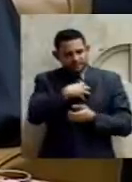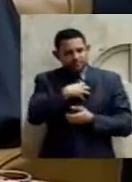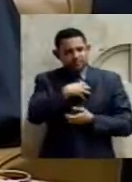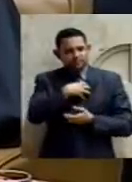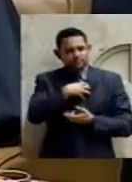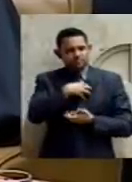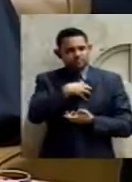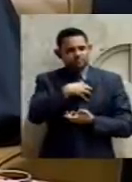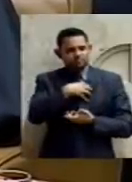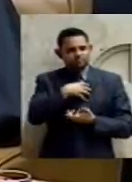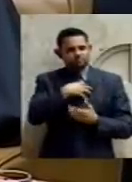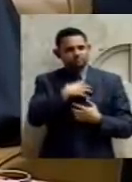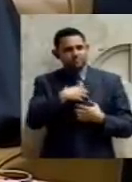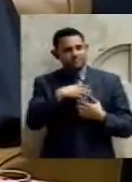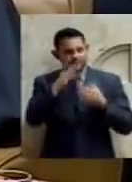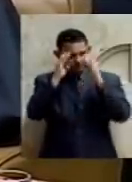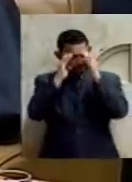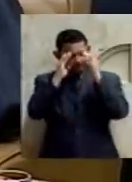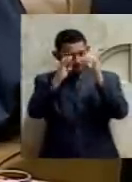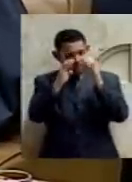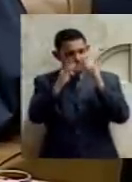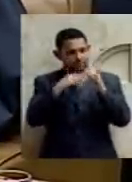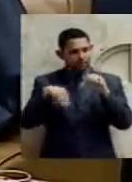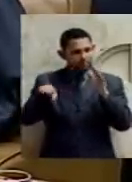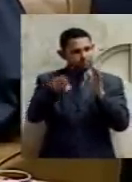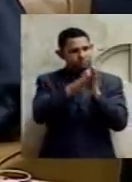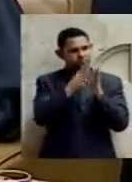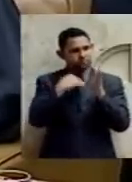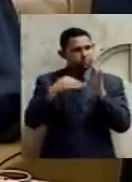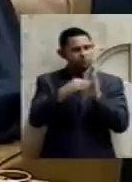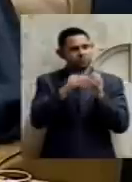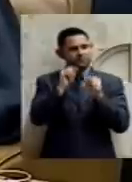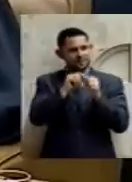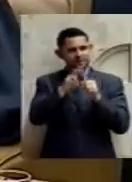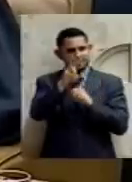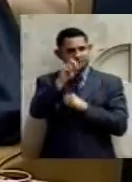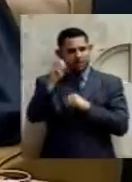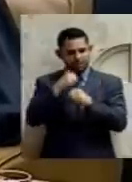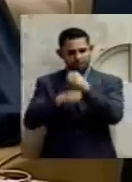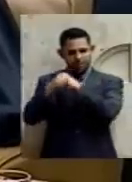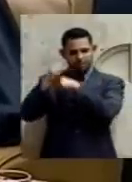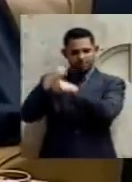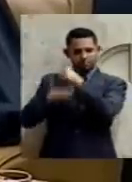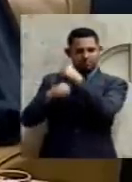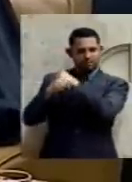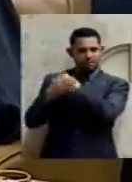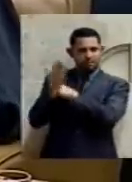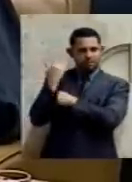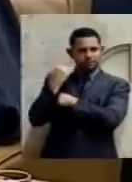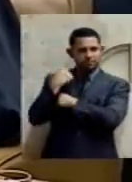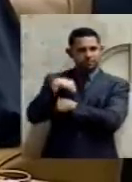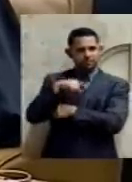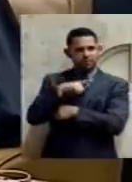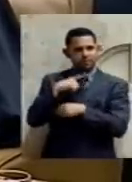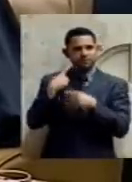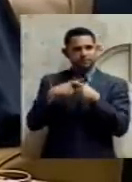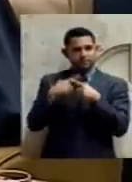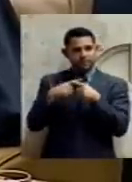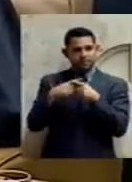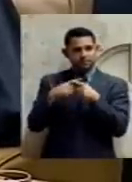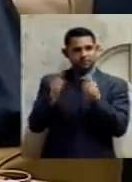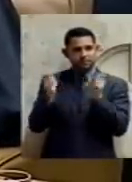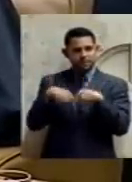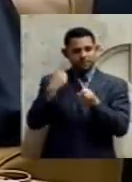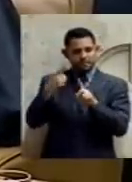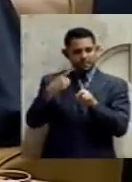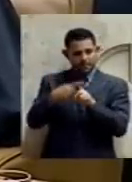religioso de consternação que o fez estremecer 50 anos antes, quando, noviciado, fez plasmar